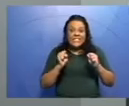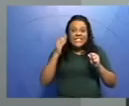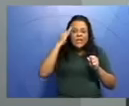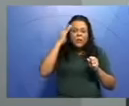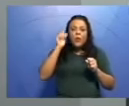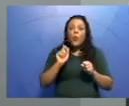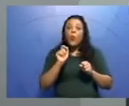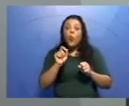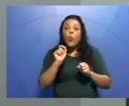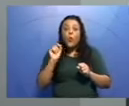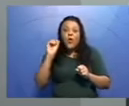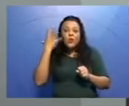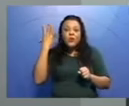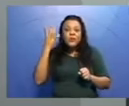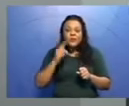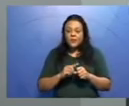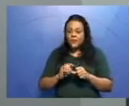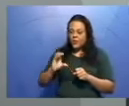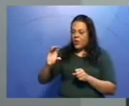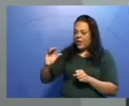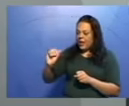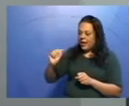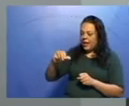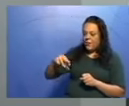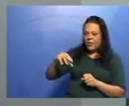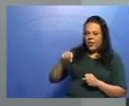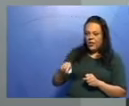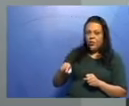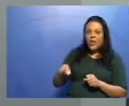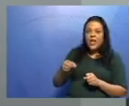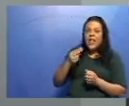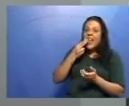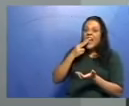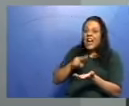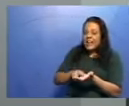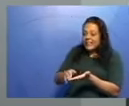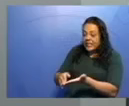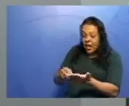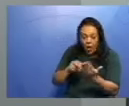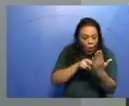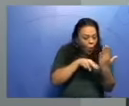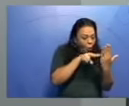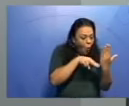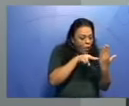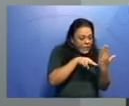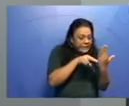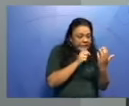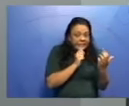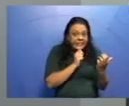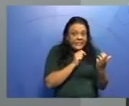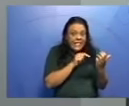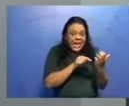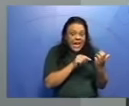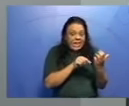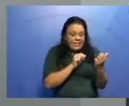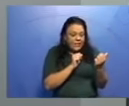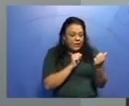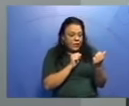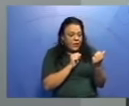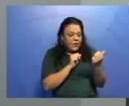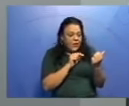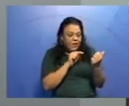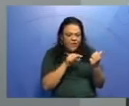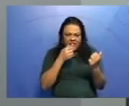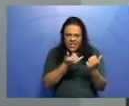já começamos, porque Camilo já começou a receber as cartas. Quem será que escreveu essas cartas? Cartas não, bilhetes. Isso era entregue